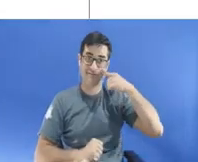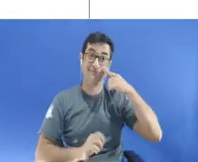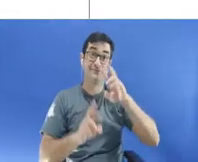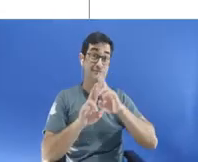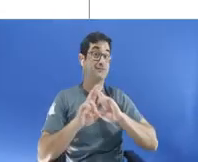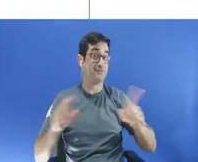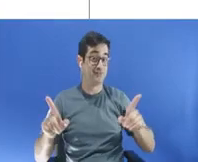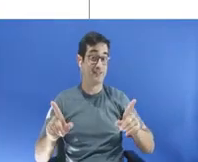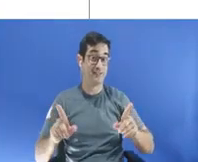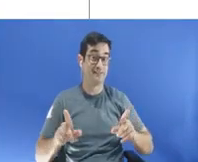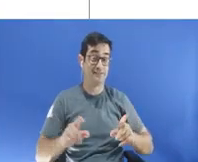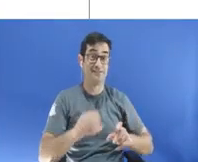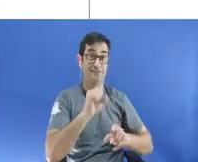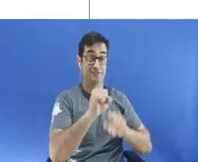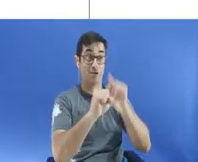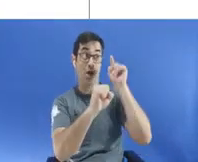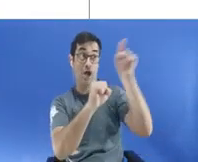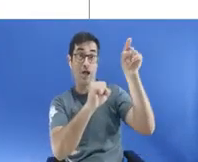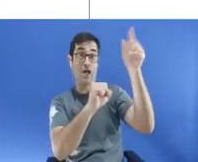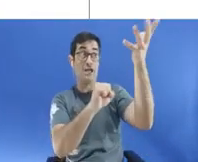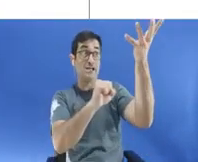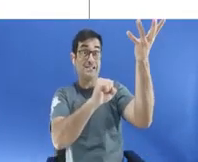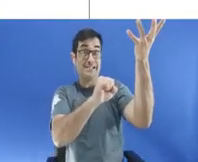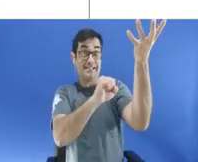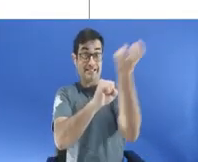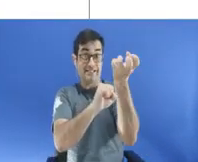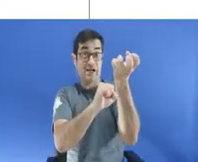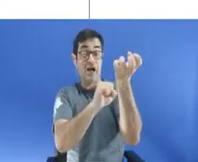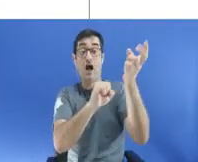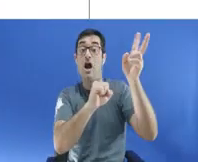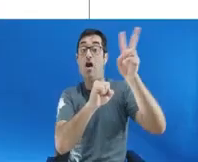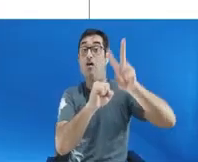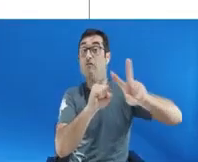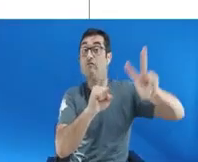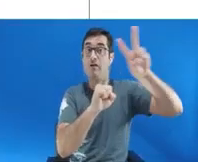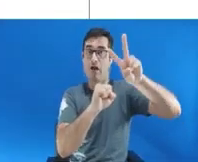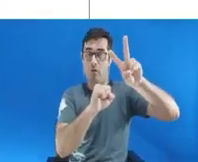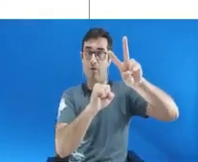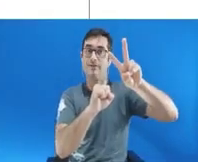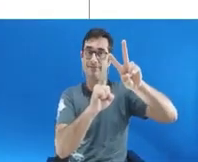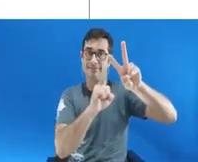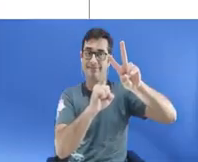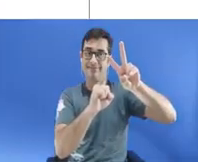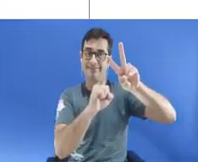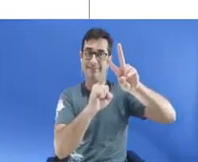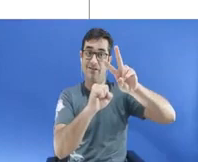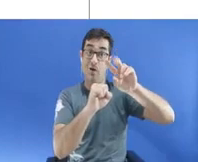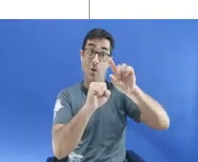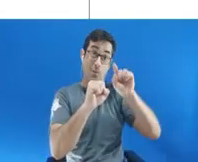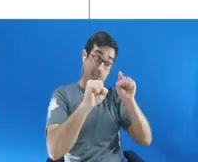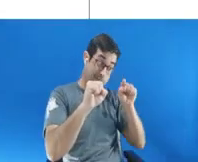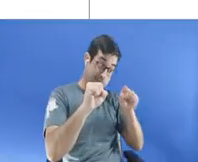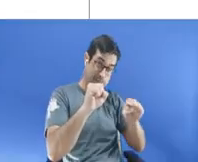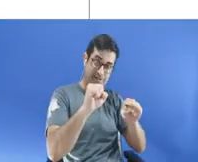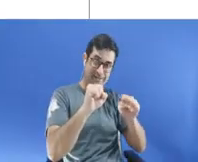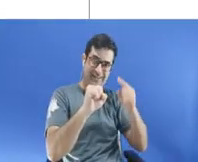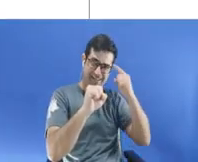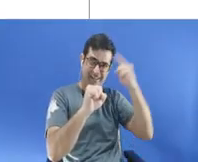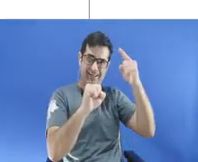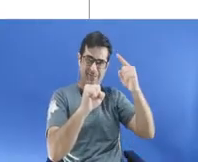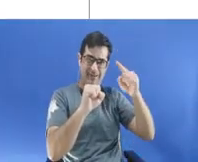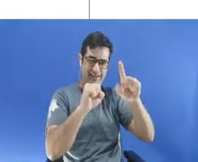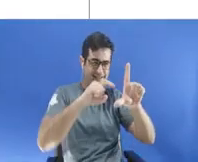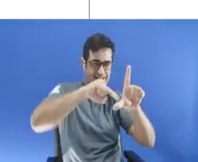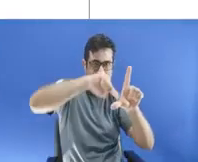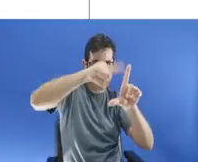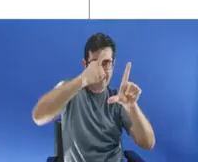fase, né? Lembra da onda? Né? Chega um momento que a probabilidade é 0